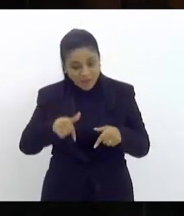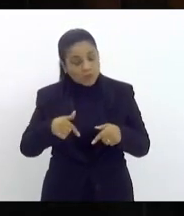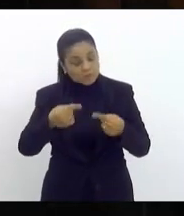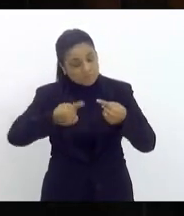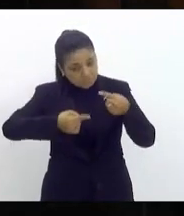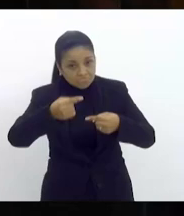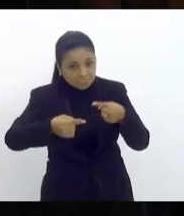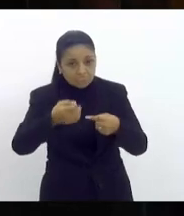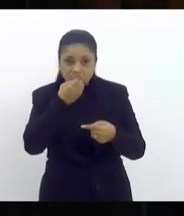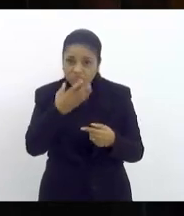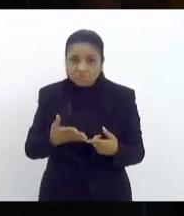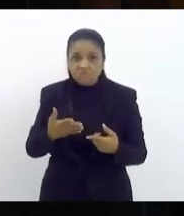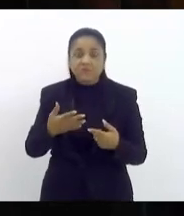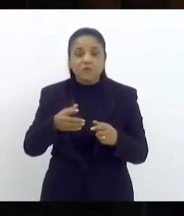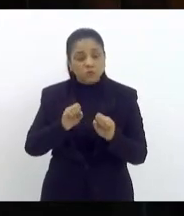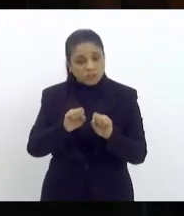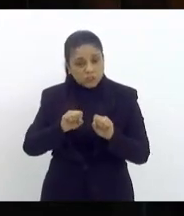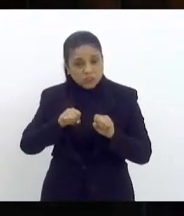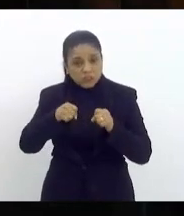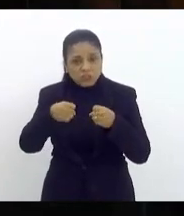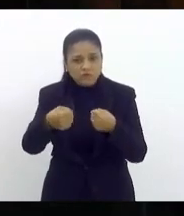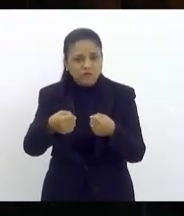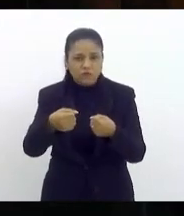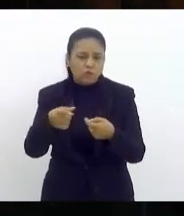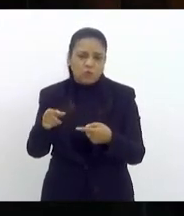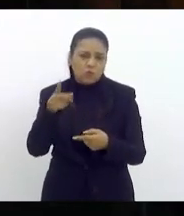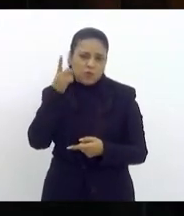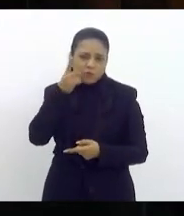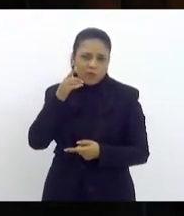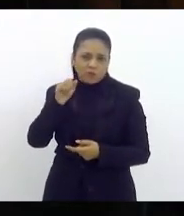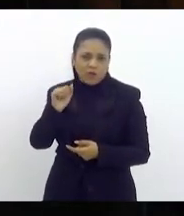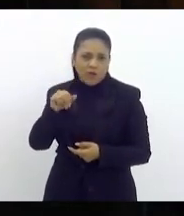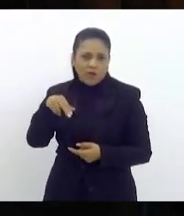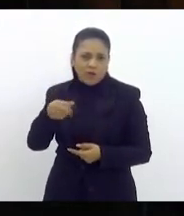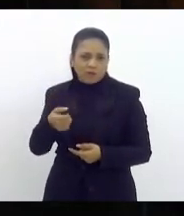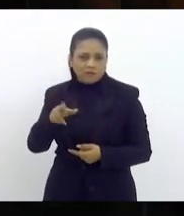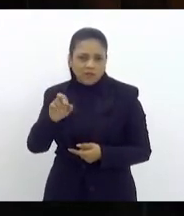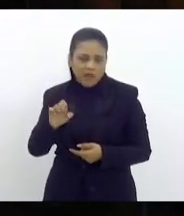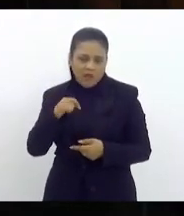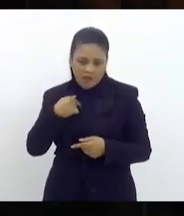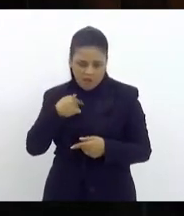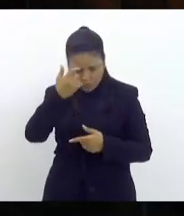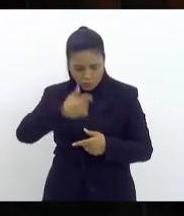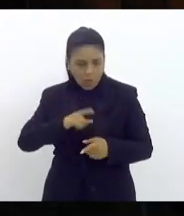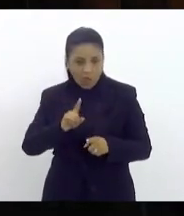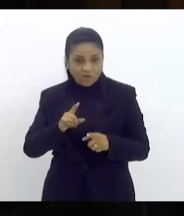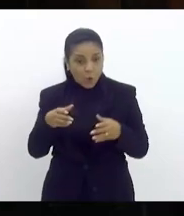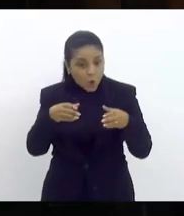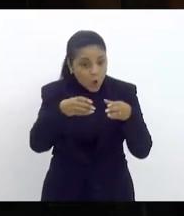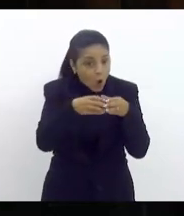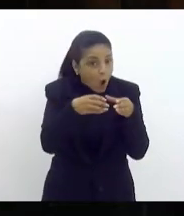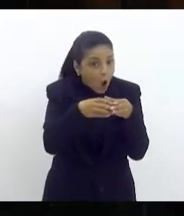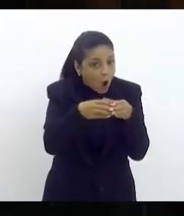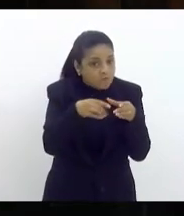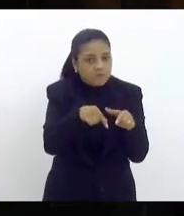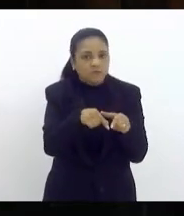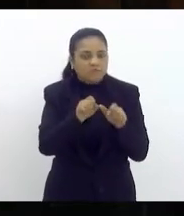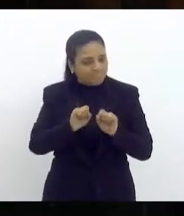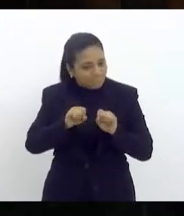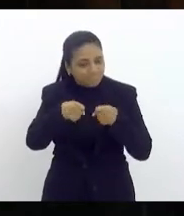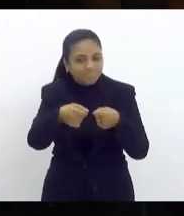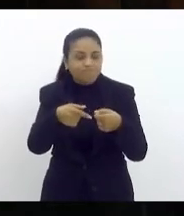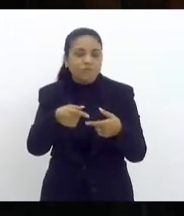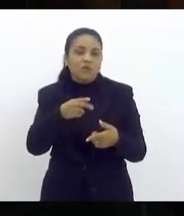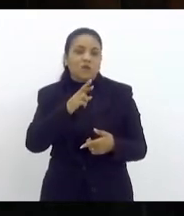quando a gente fez o esforço não foi o deputado André Corrêa que fez o esforço foi a comissão de orçamento foi a solidariedade política do deputado Rodrigo